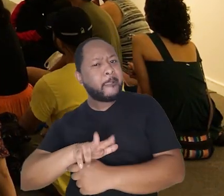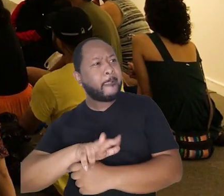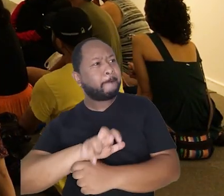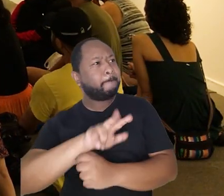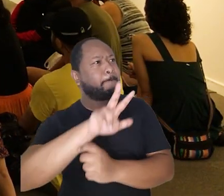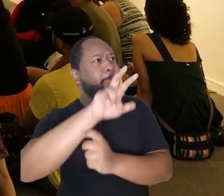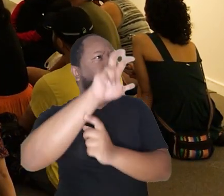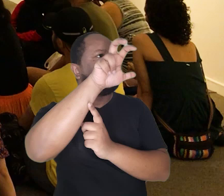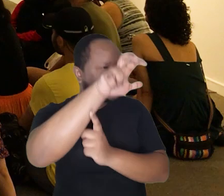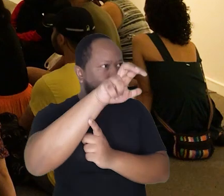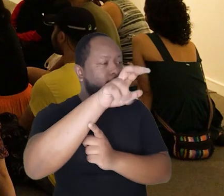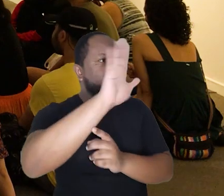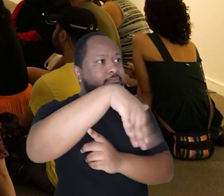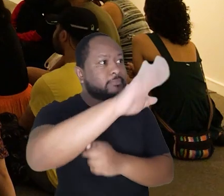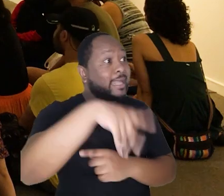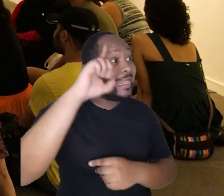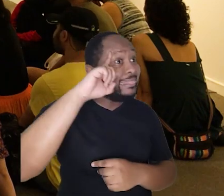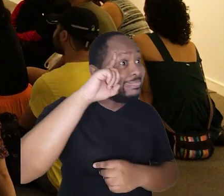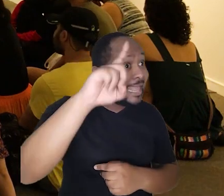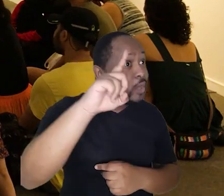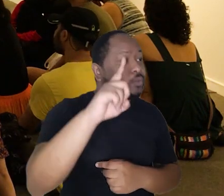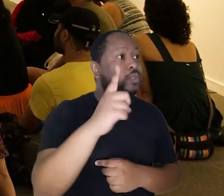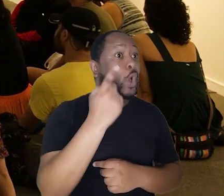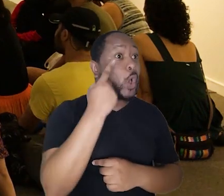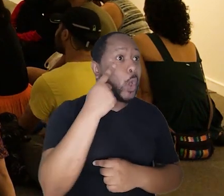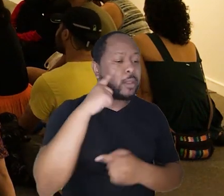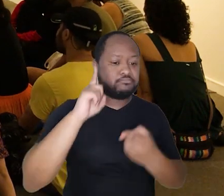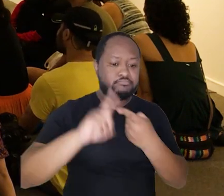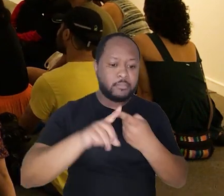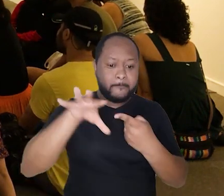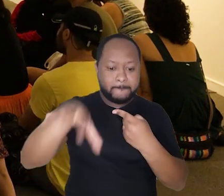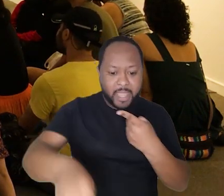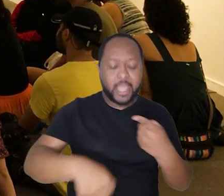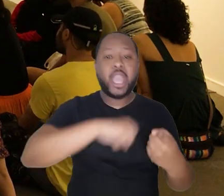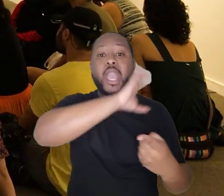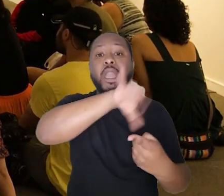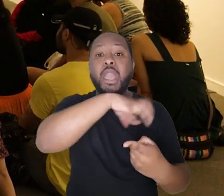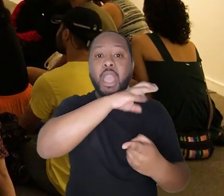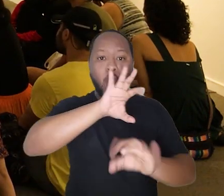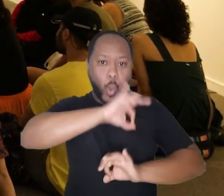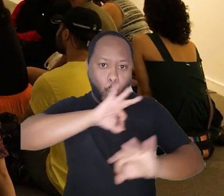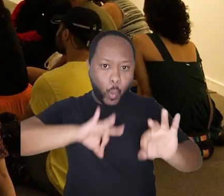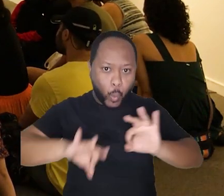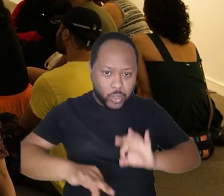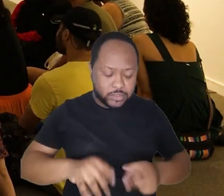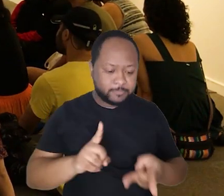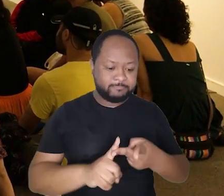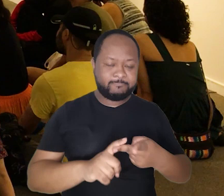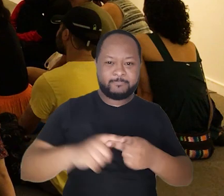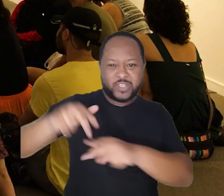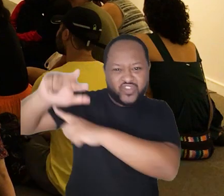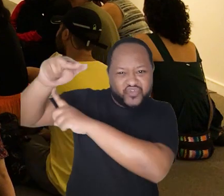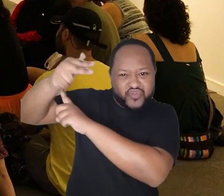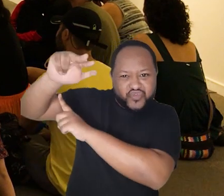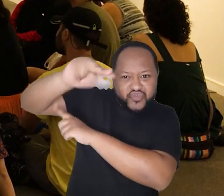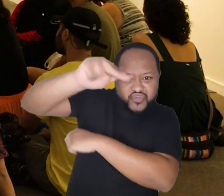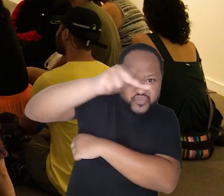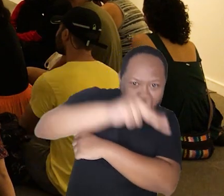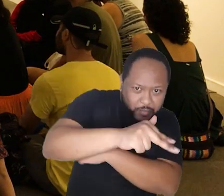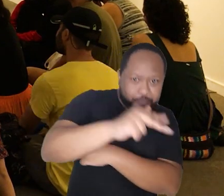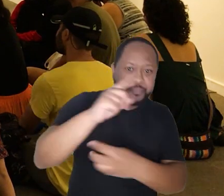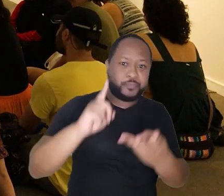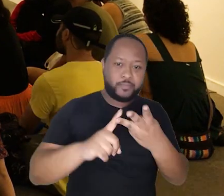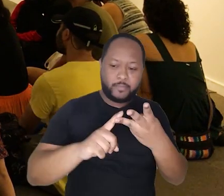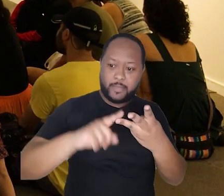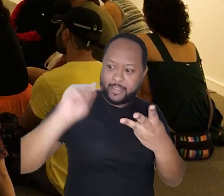para o deus Niame. Deus Niame, peguei a onça, as vespas, a fada, provavelmente a